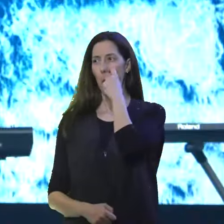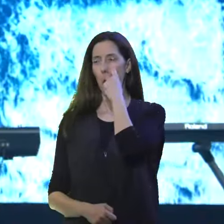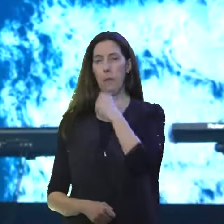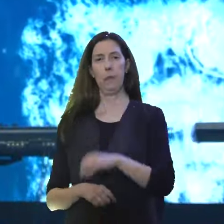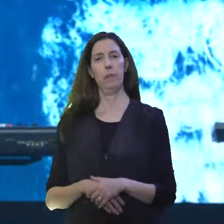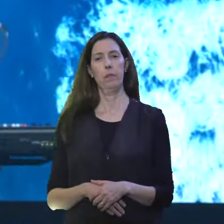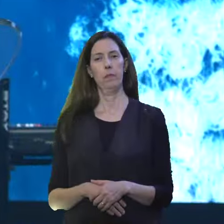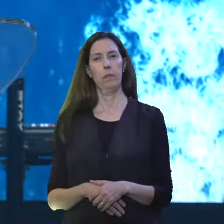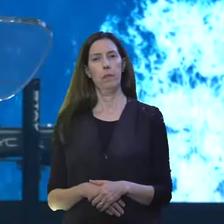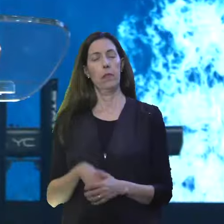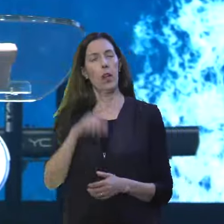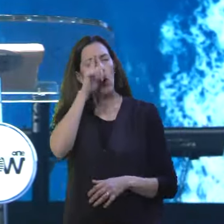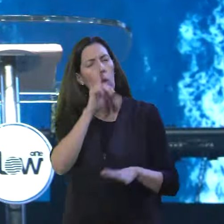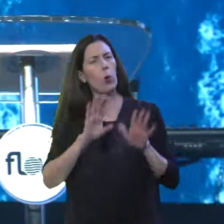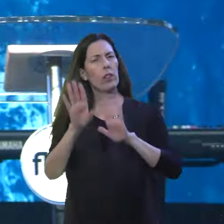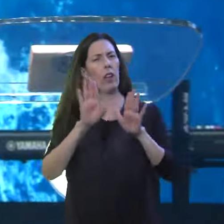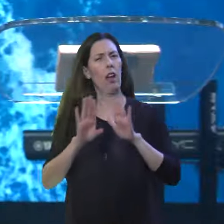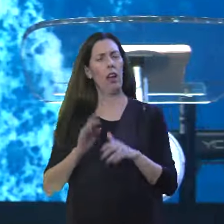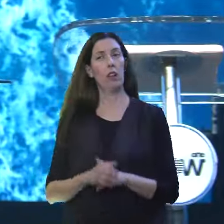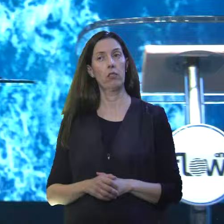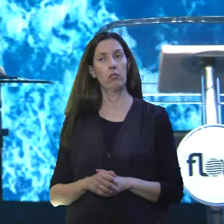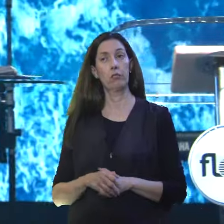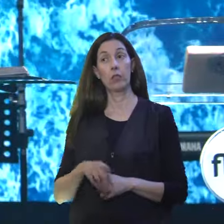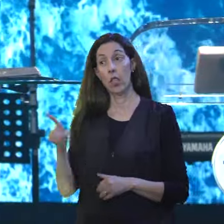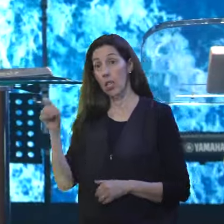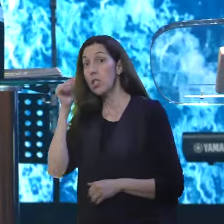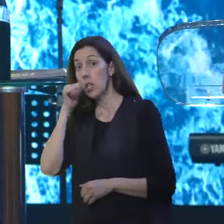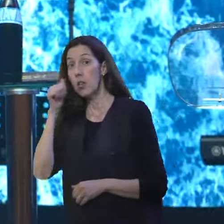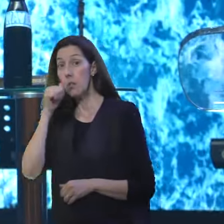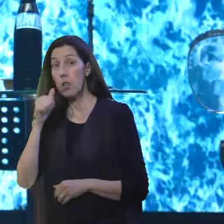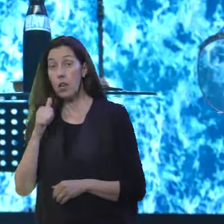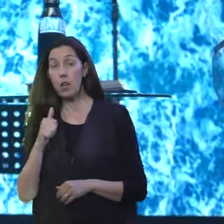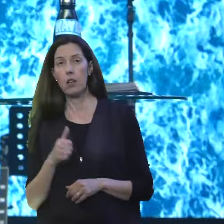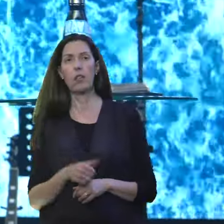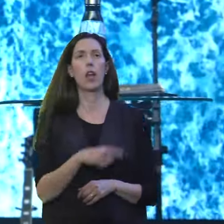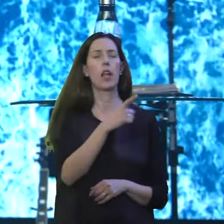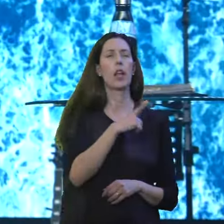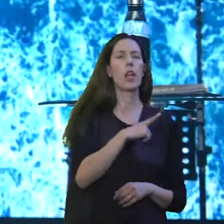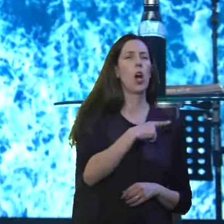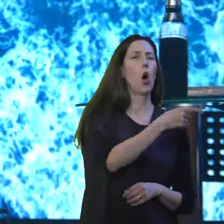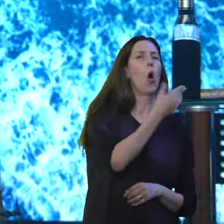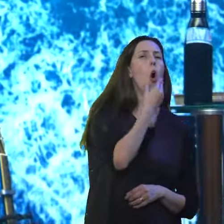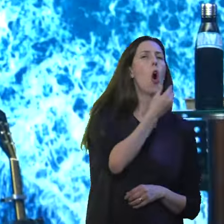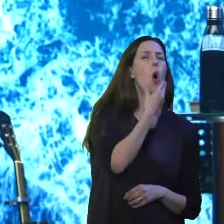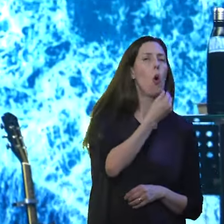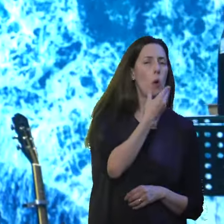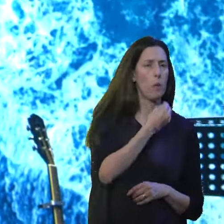Tem três coisas que levam os homens de Deus para o inferno: dinheiro, diabo e decote.